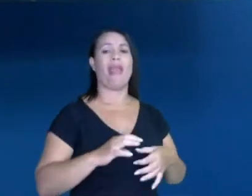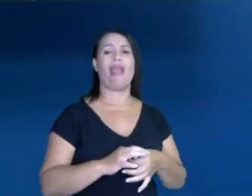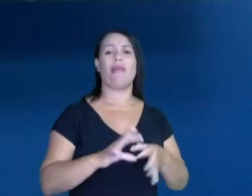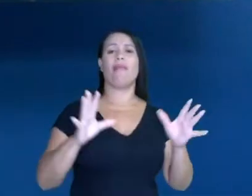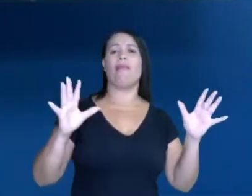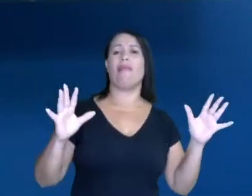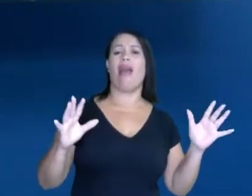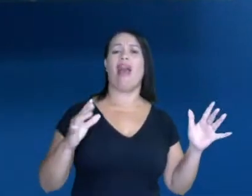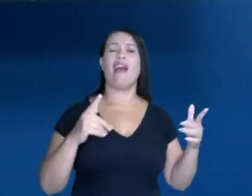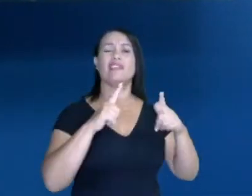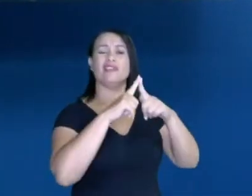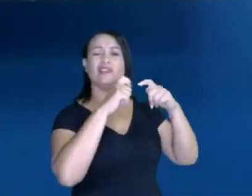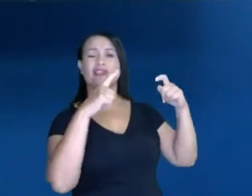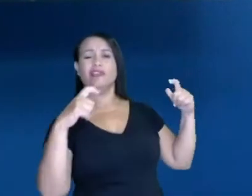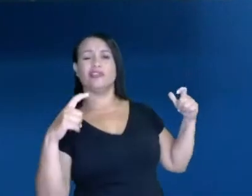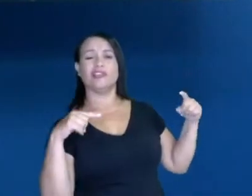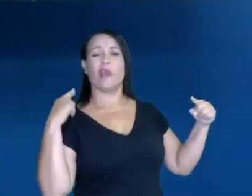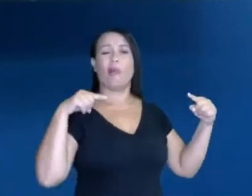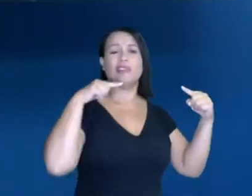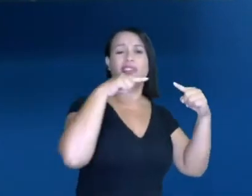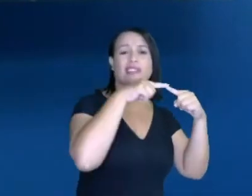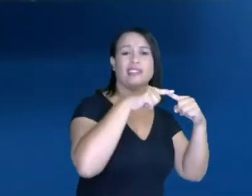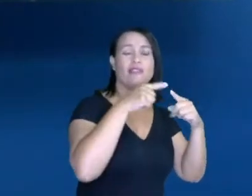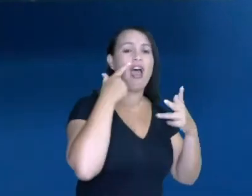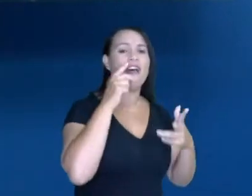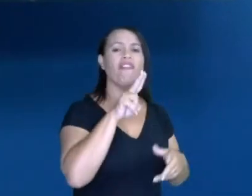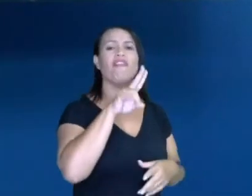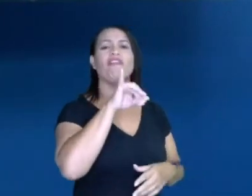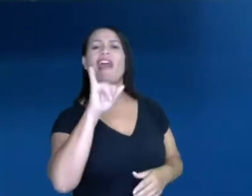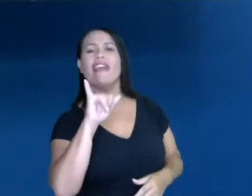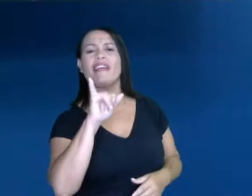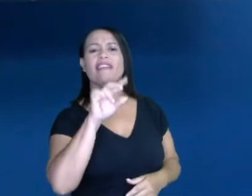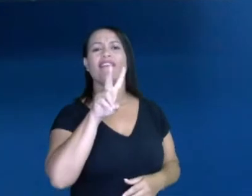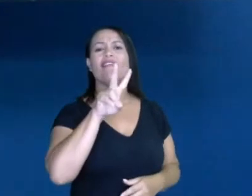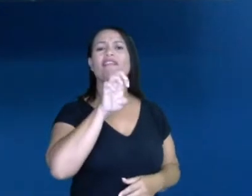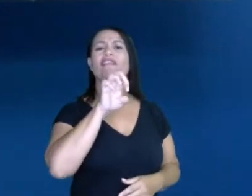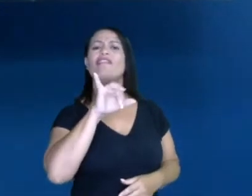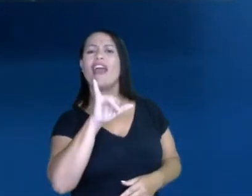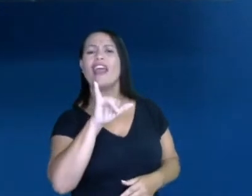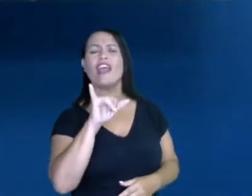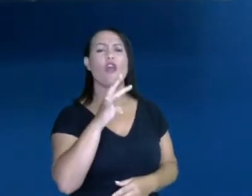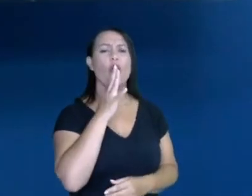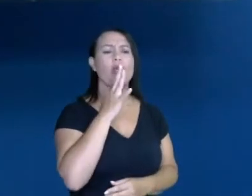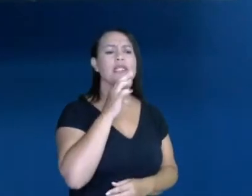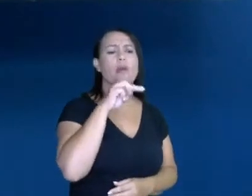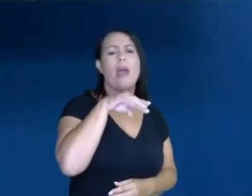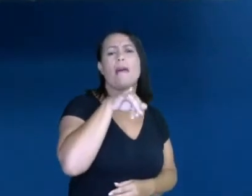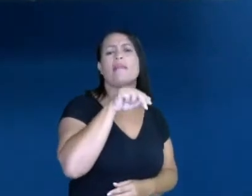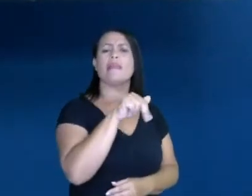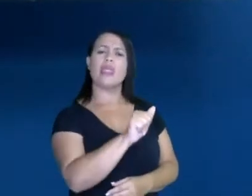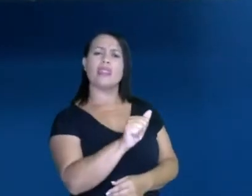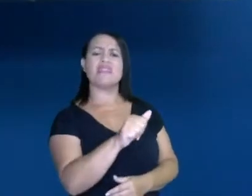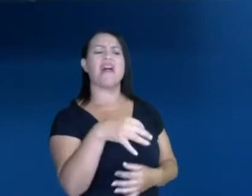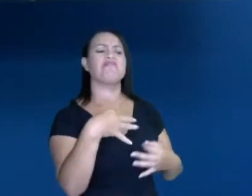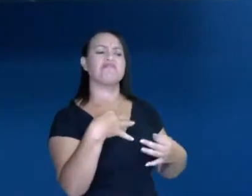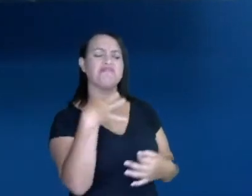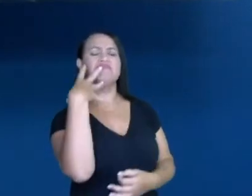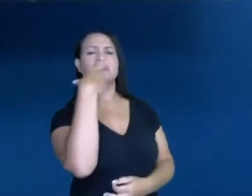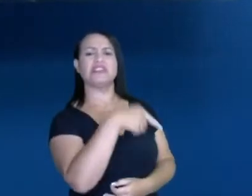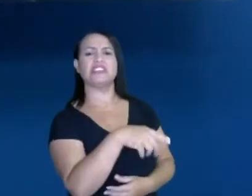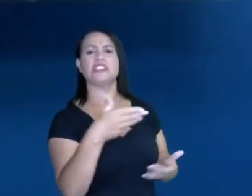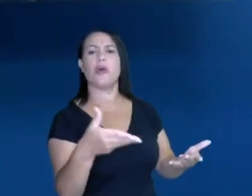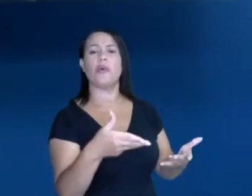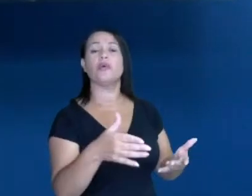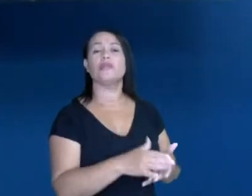ela é mais cheia de gírias, ela é mais objetiva. Véi, conheci uma mina maneira hoje. Percebam